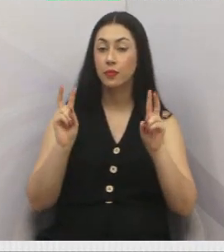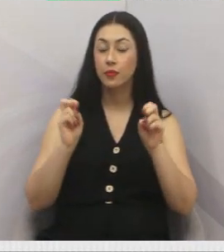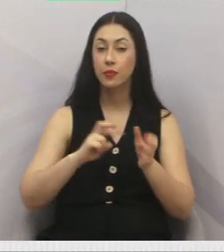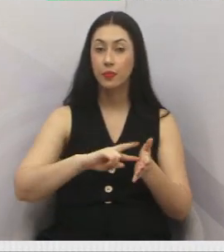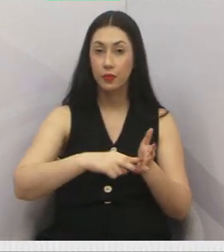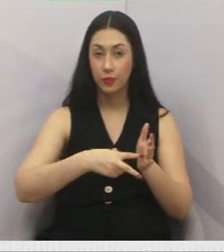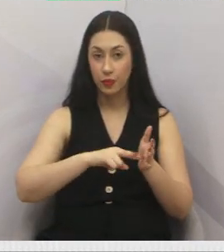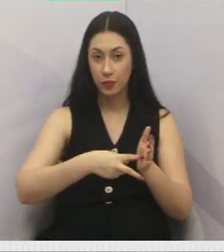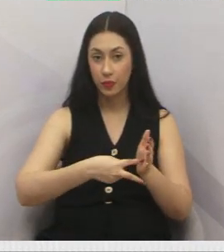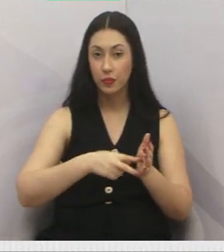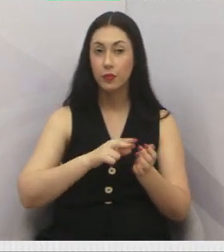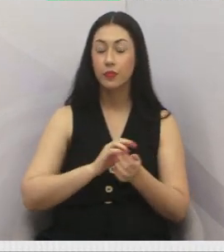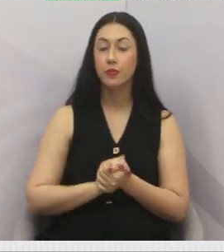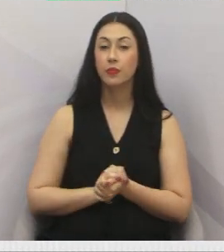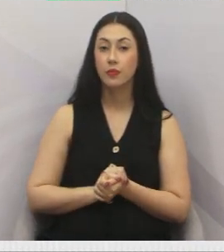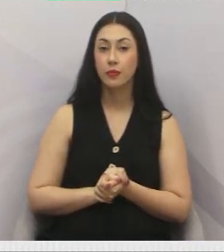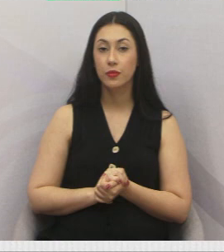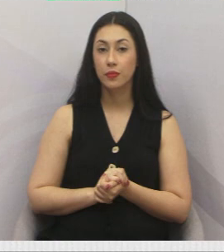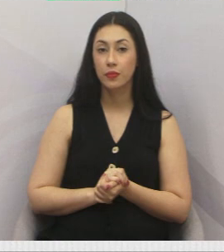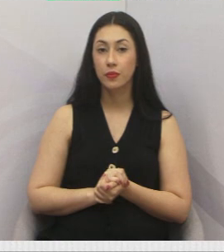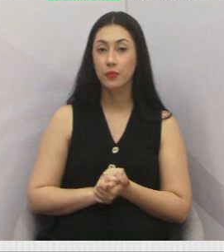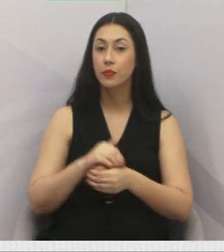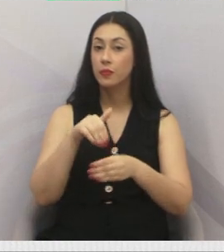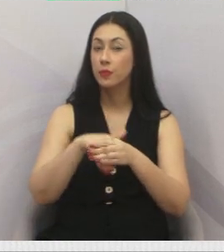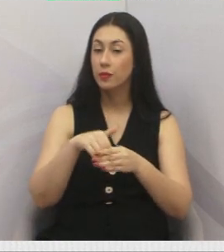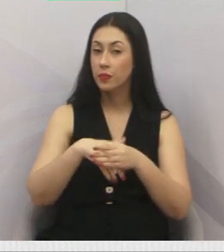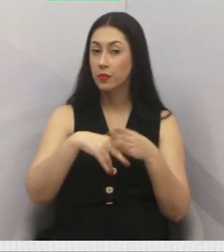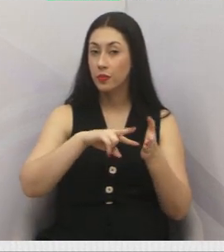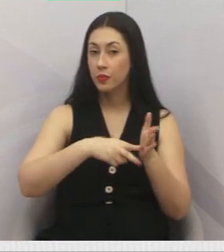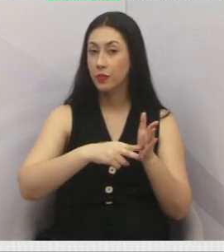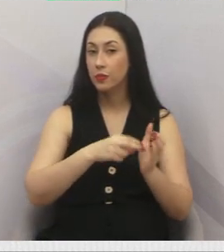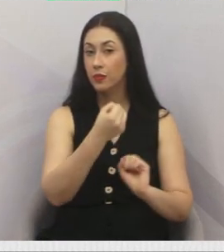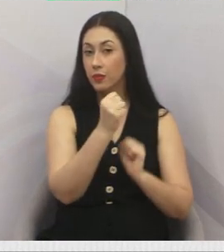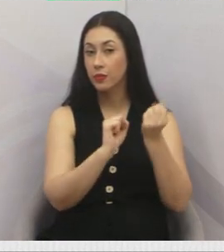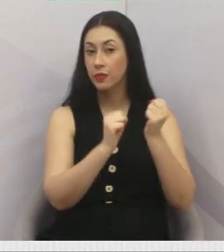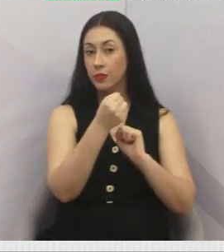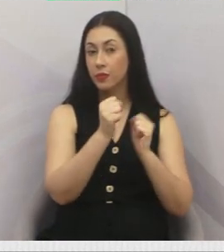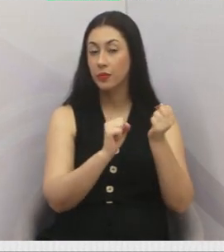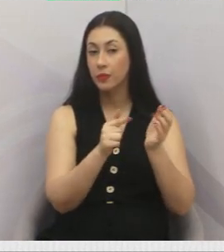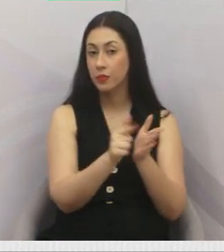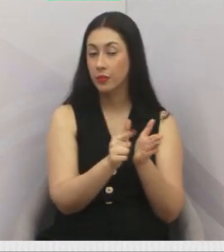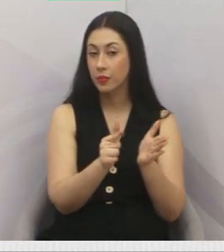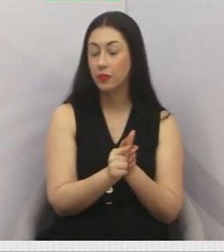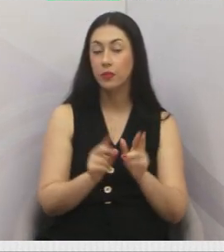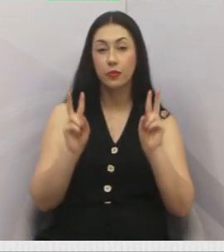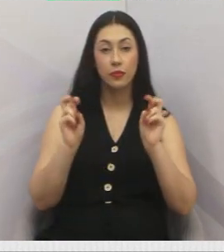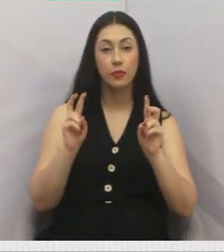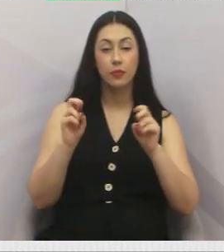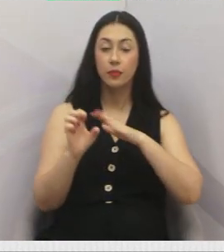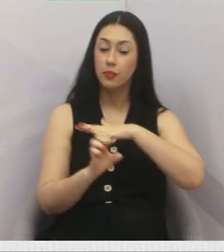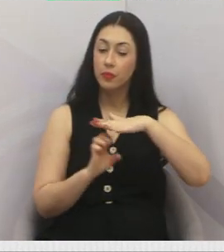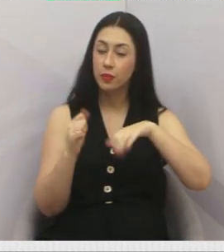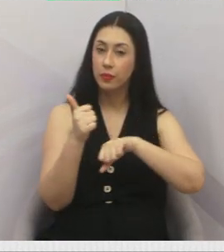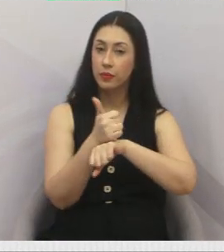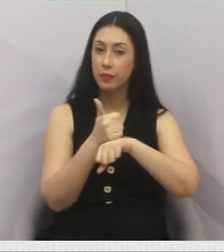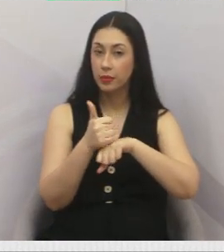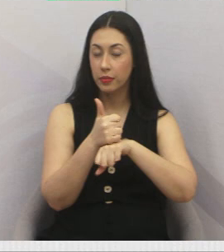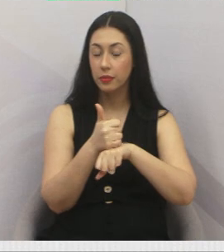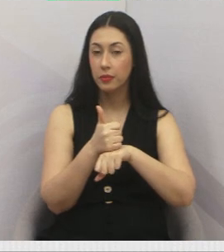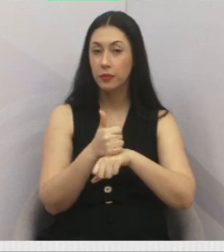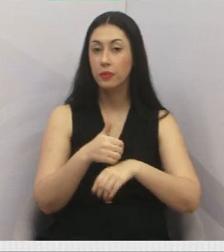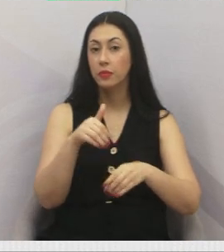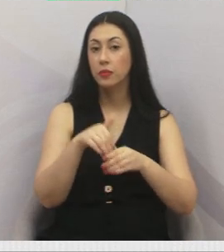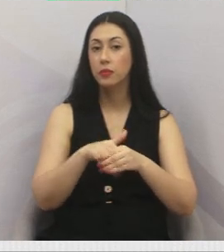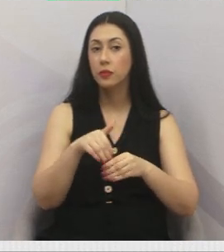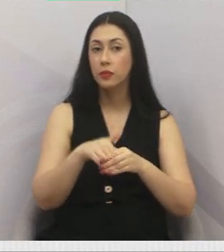Segmento entidade classe sindical, um voto para sindicatos papeleiros. Segmento Empresas e Entidades Profissionais, um